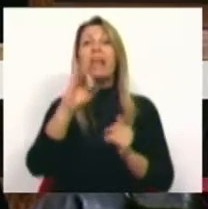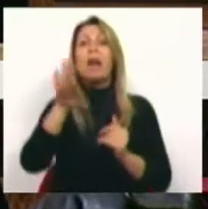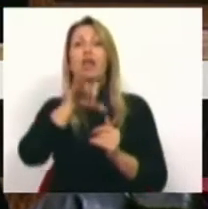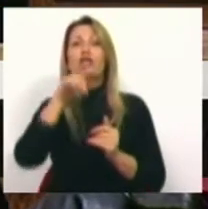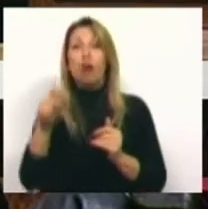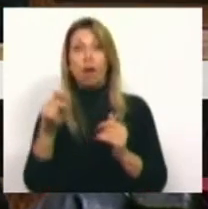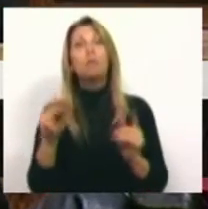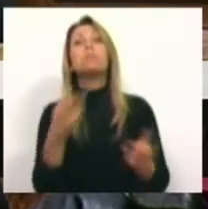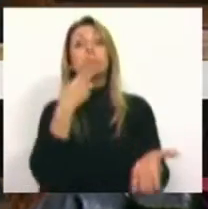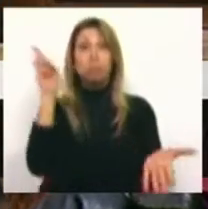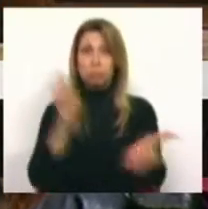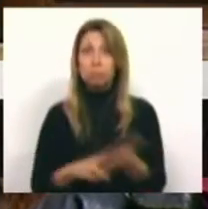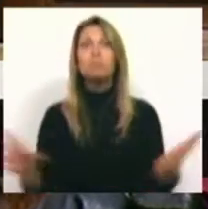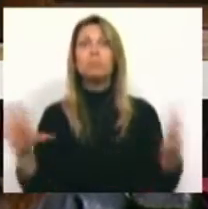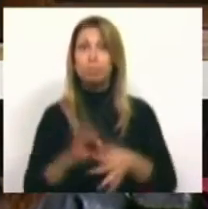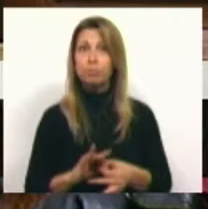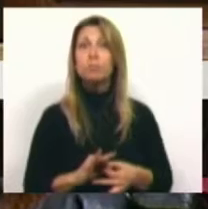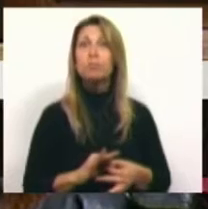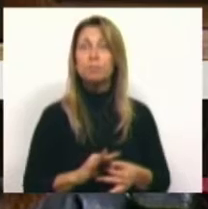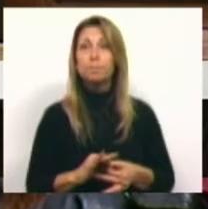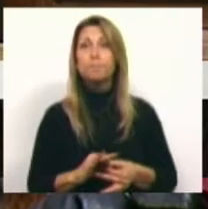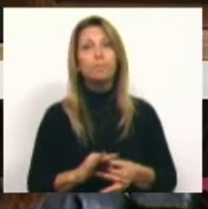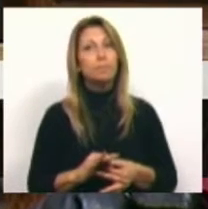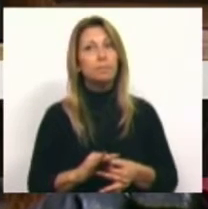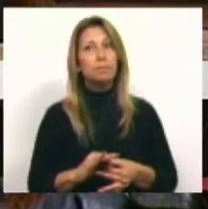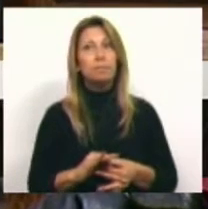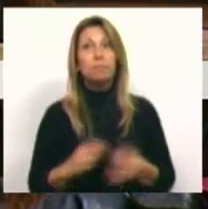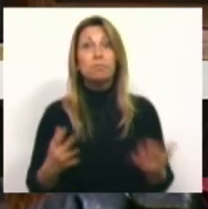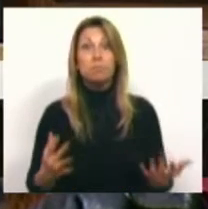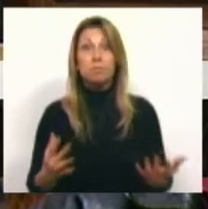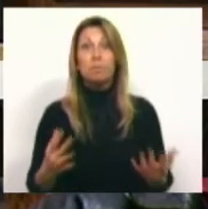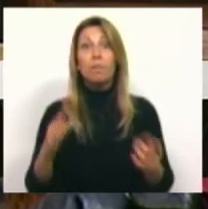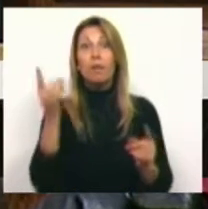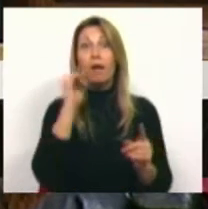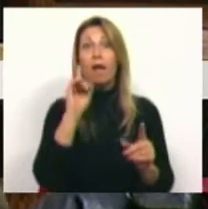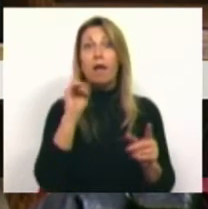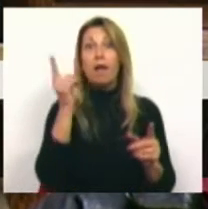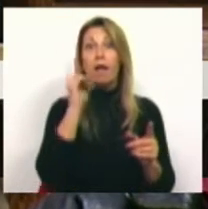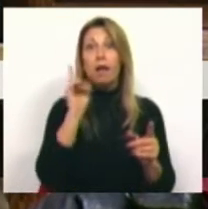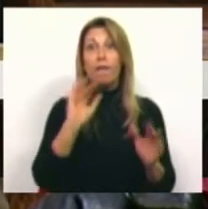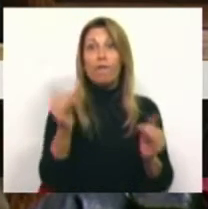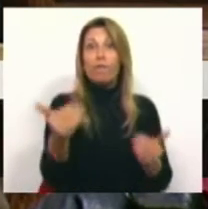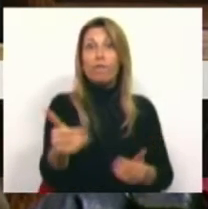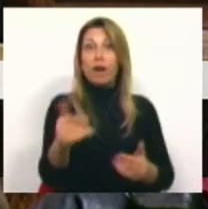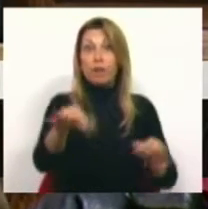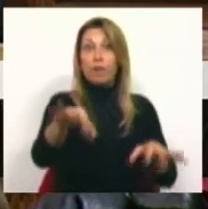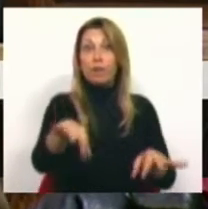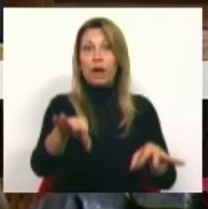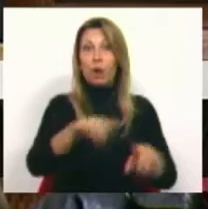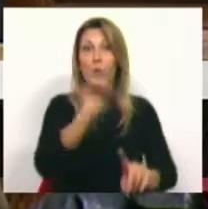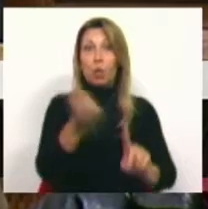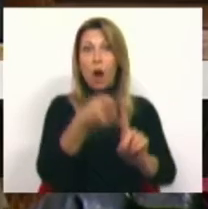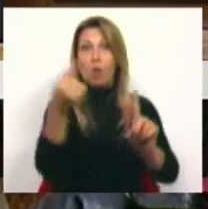caixa e que não tenha, que só a sua validade termine no final do ano e também que